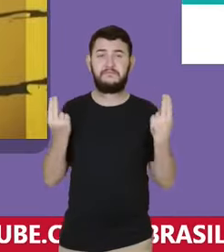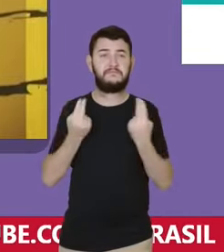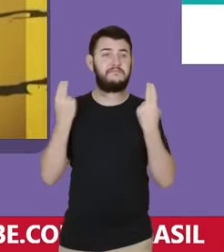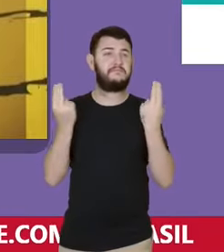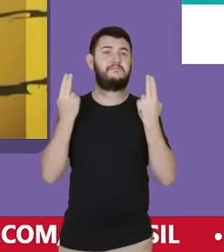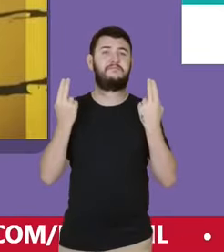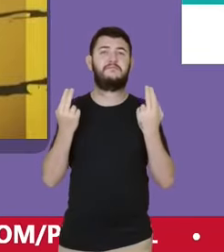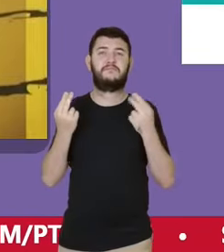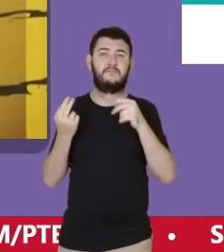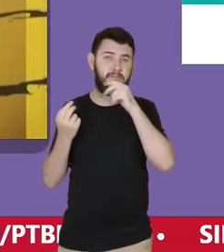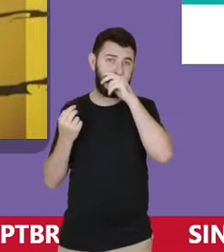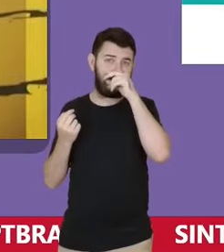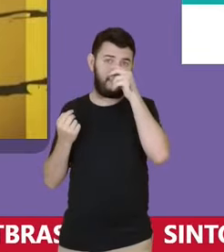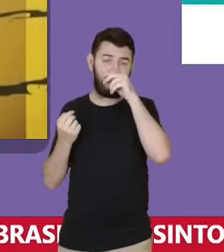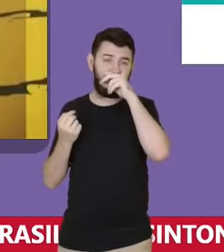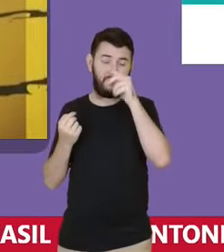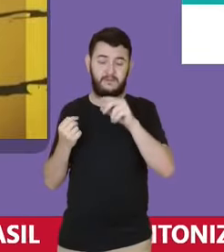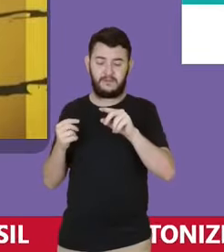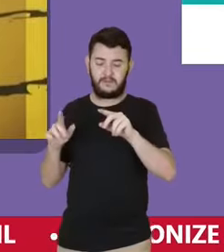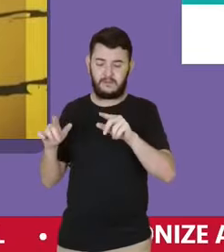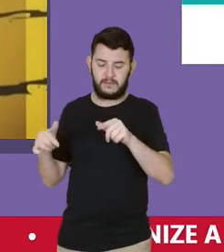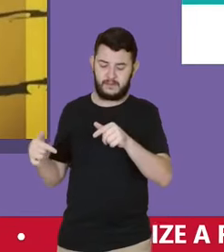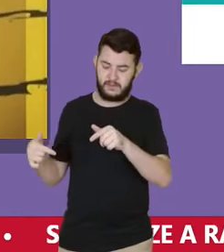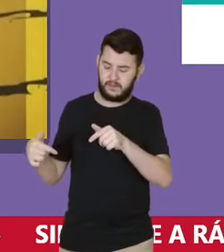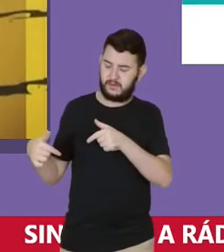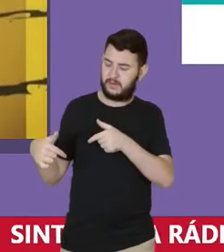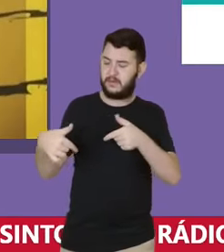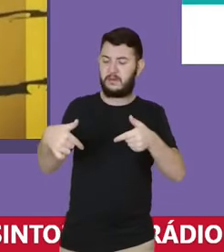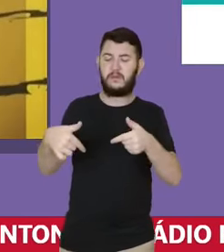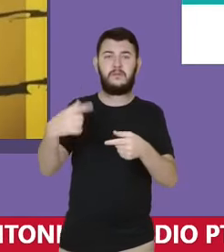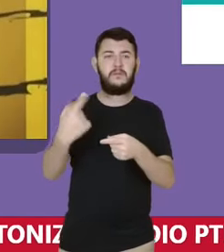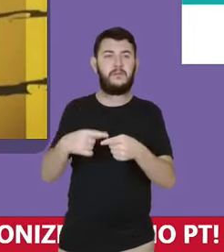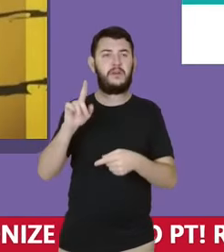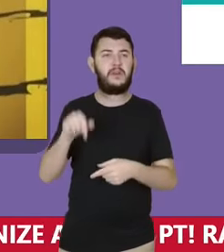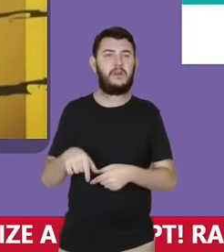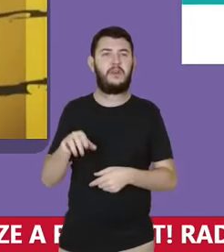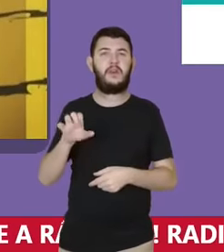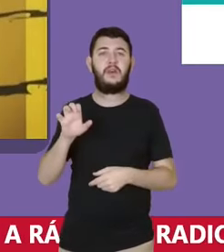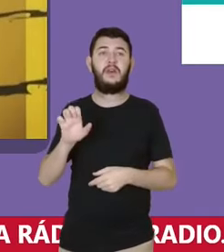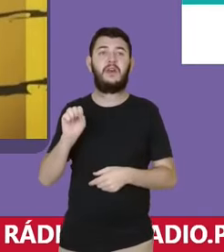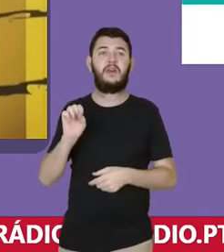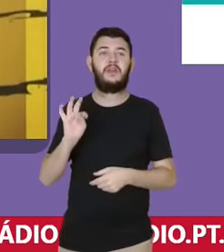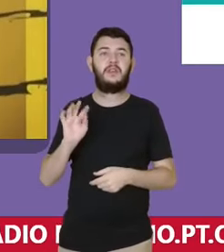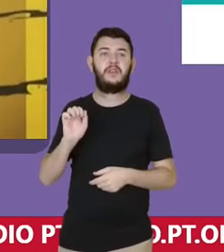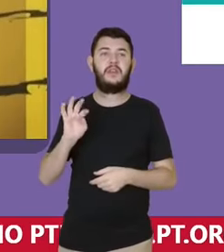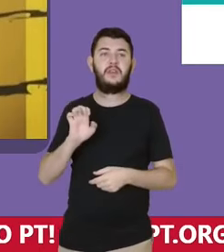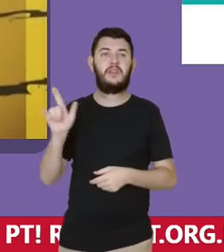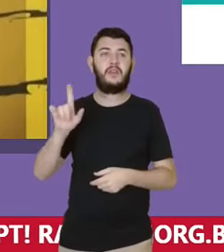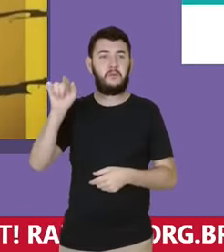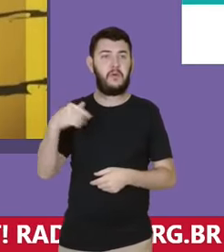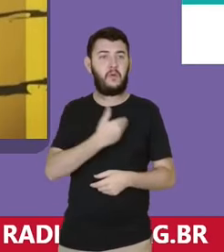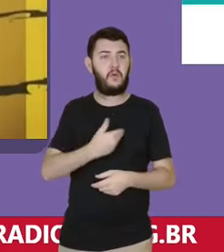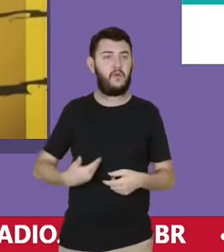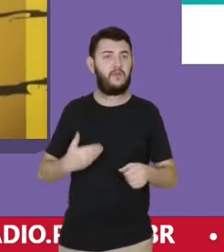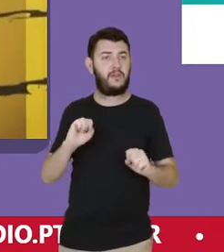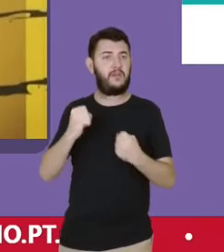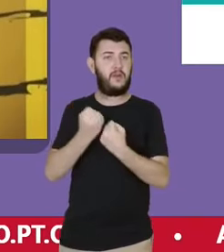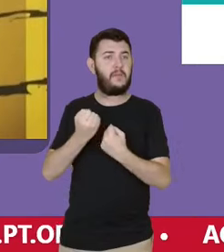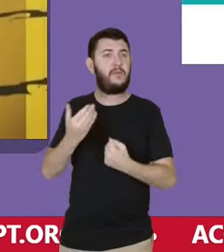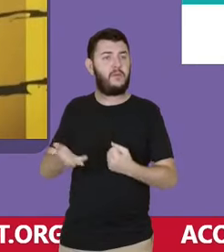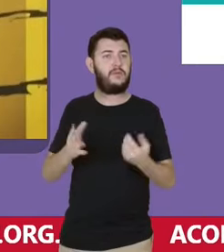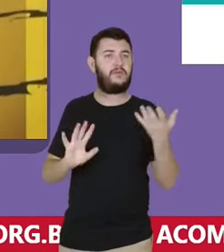frente, porque esse é um incentivo estatal, né? O Estado está patrocinando isso, né? O Estado